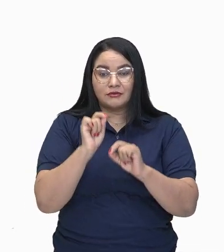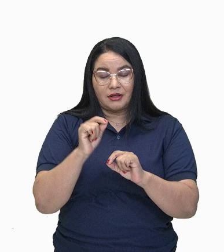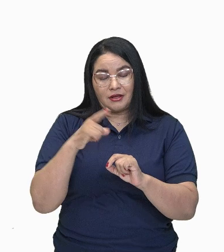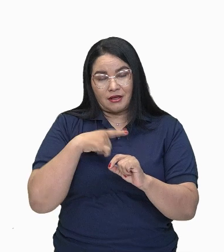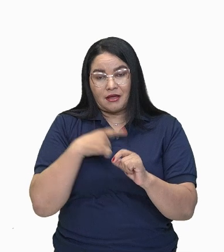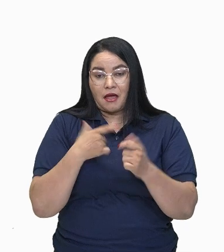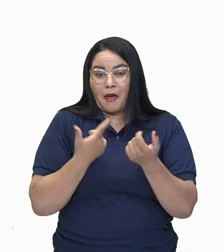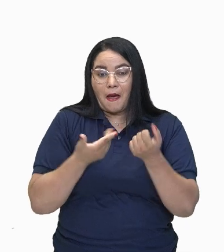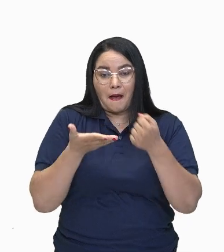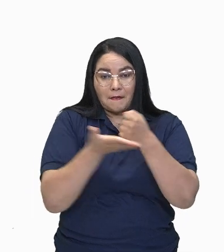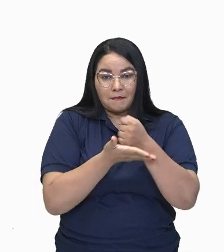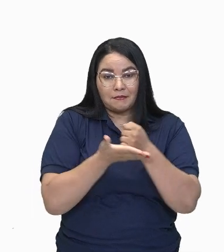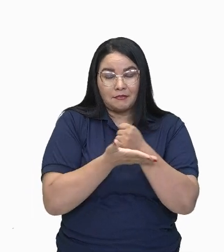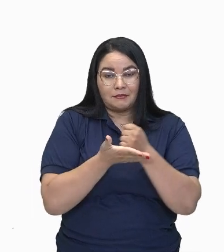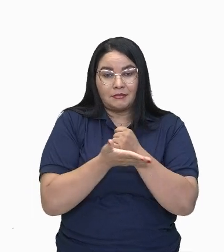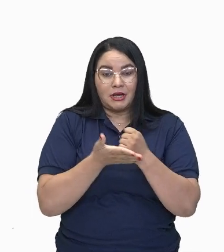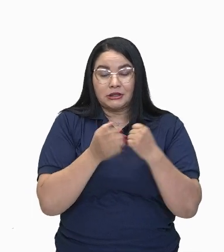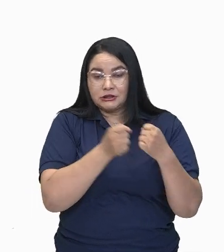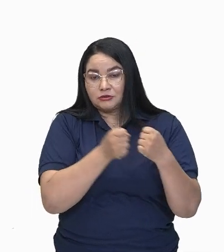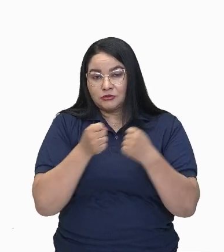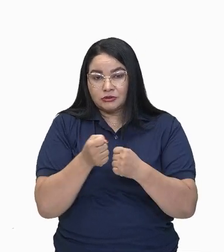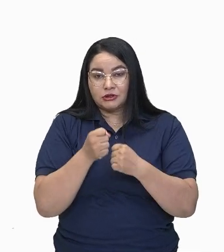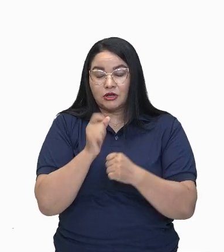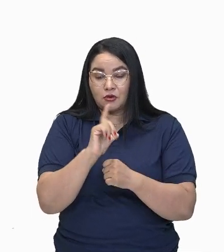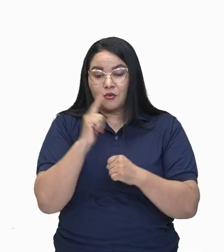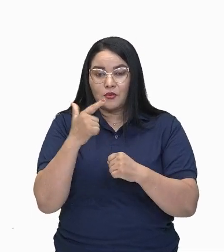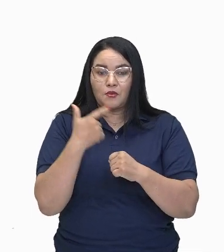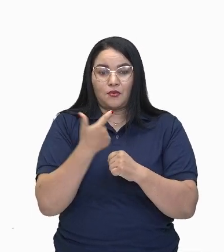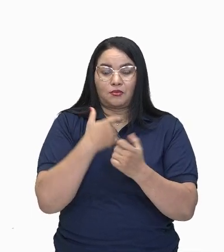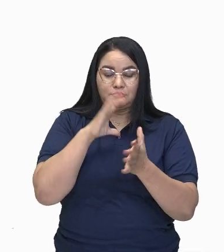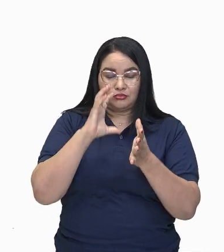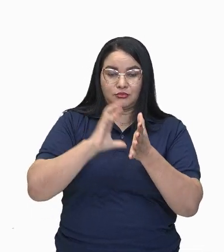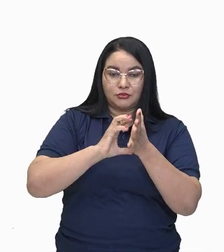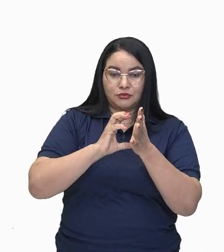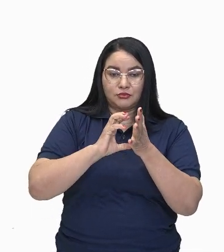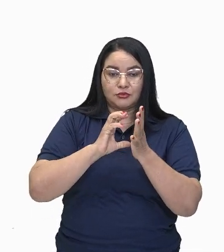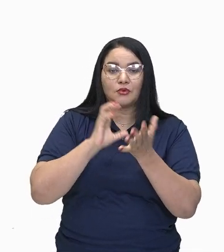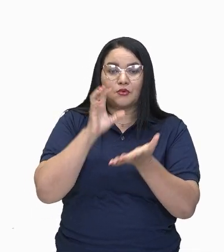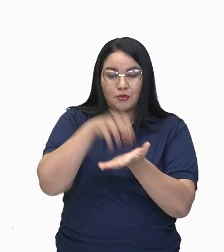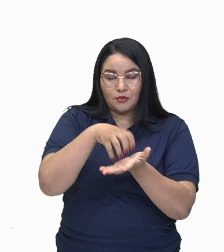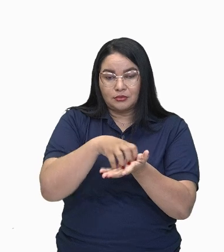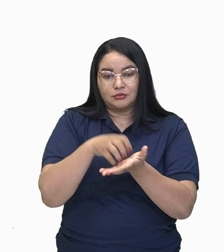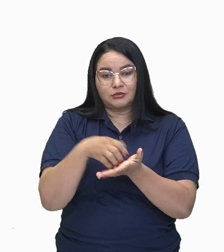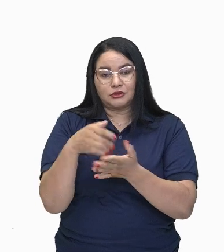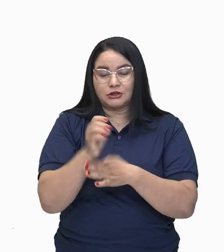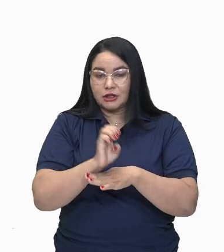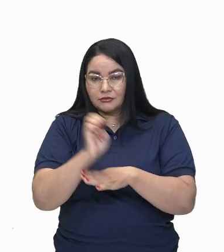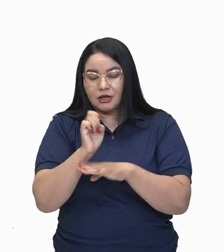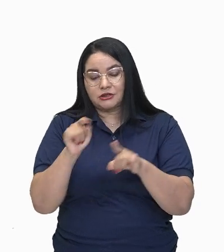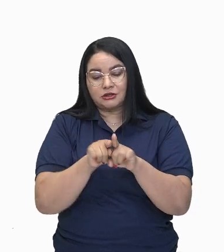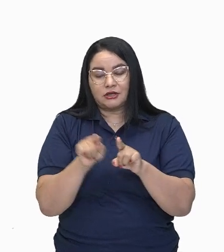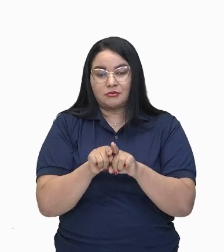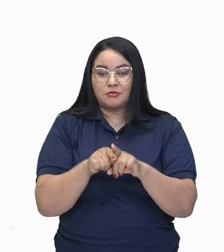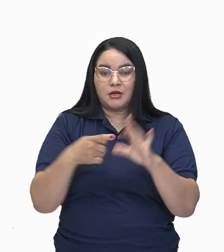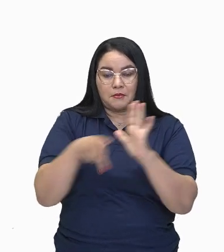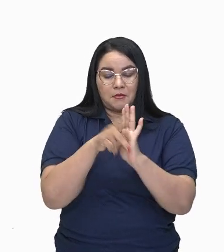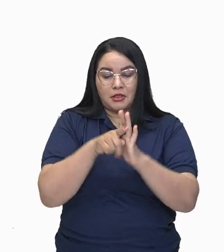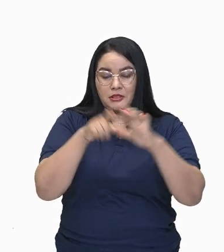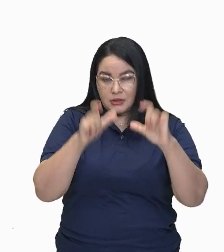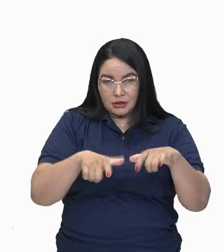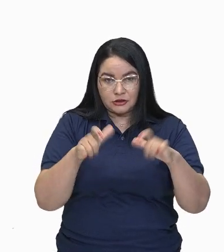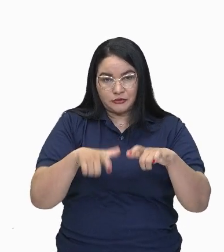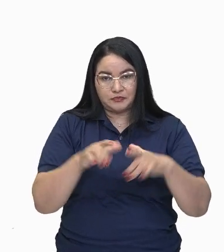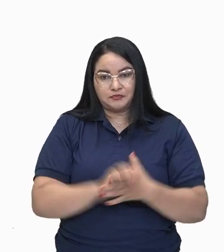poder às grandes oligarquias regionais, estaduais, certo? Muito bem.